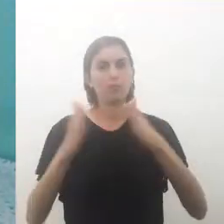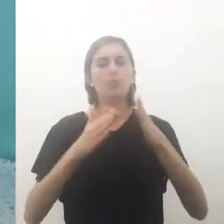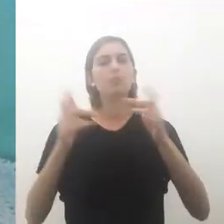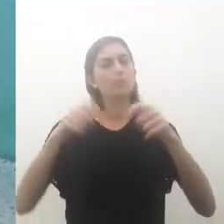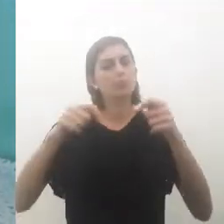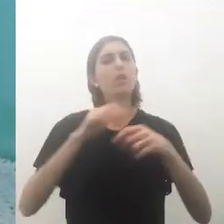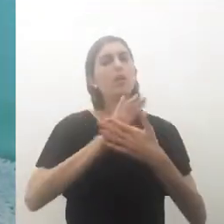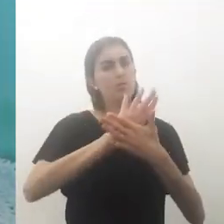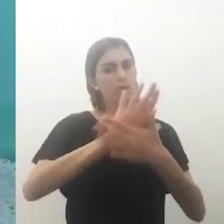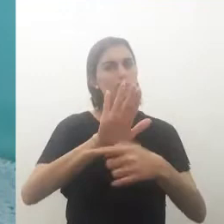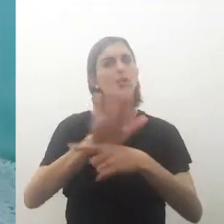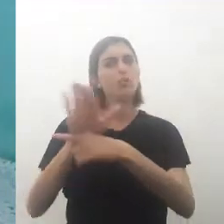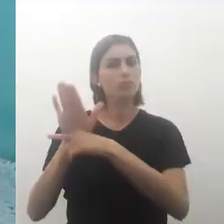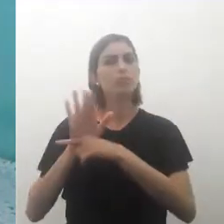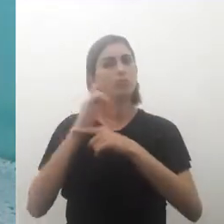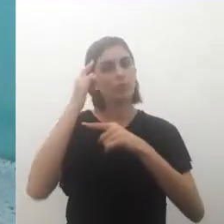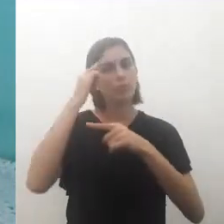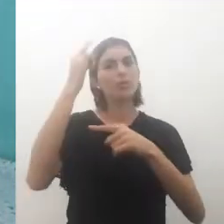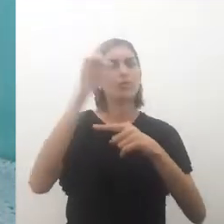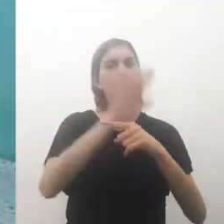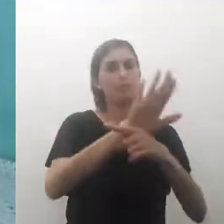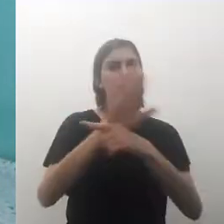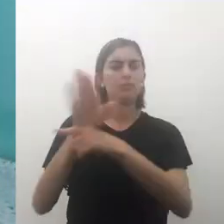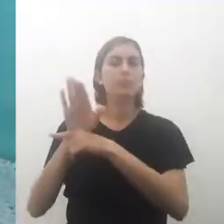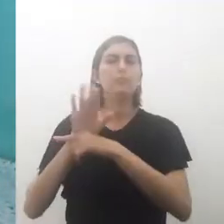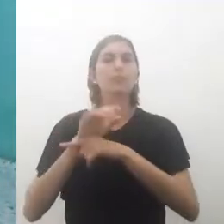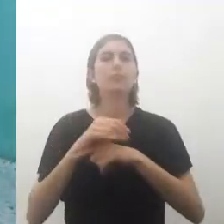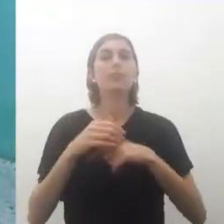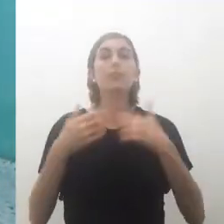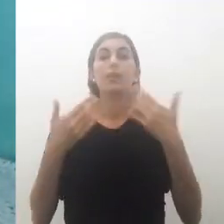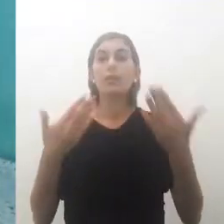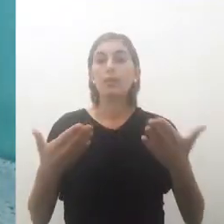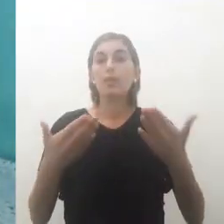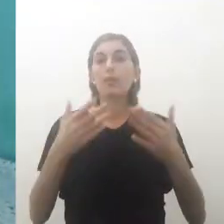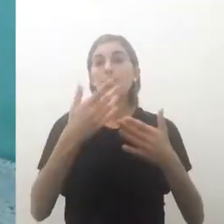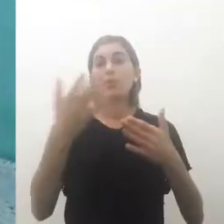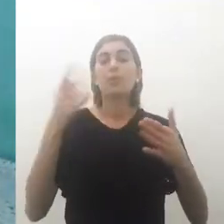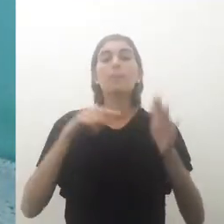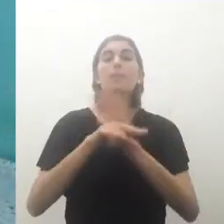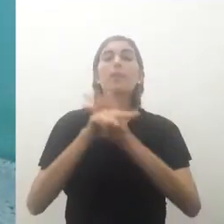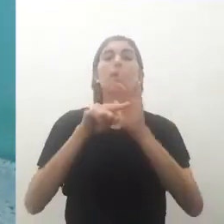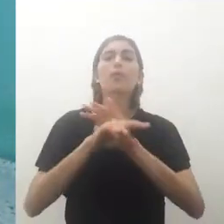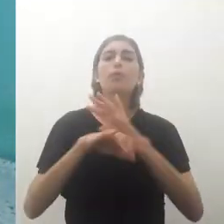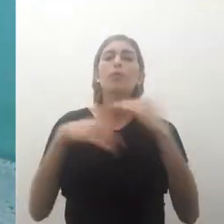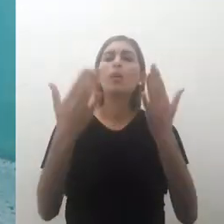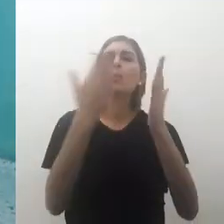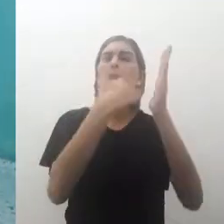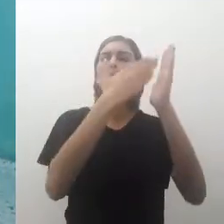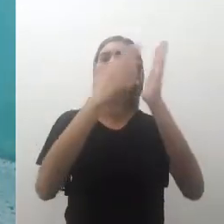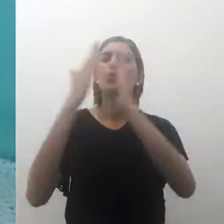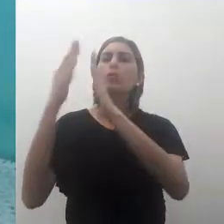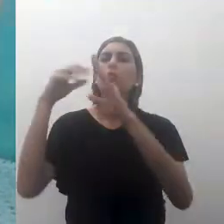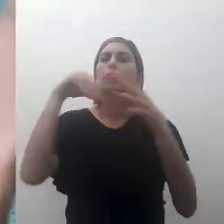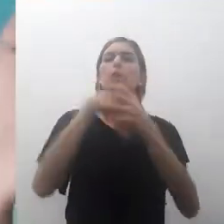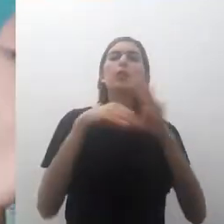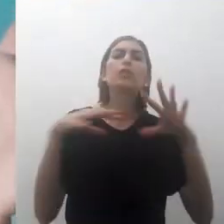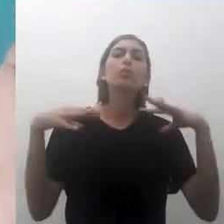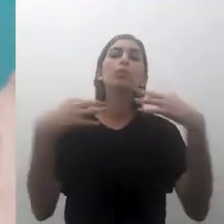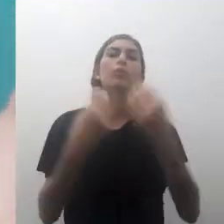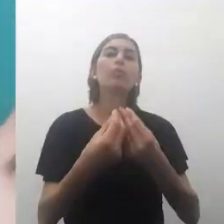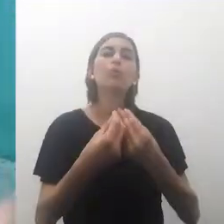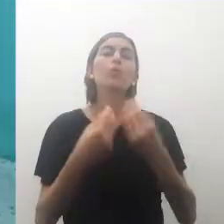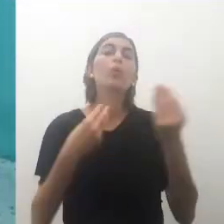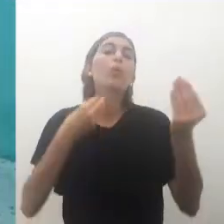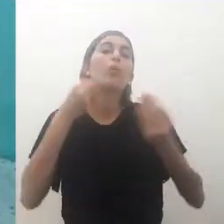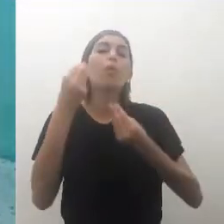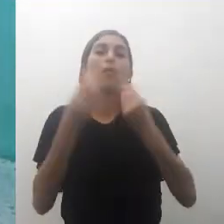tempo que visam essa questão da organização, e cabe bem. E aí você pergunta, a biblioteconomia dentro disso